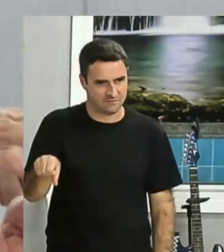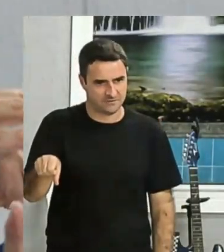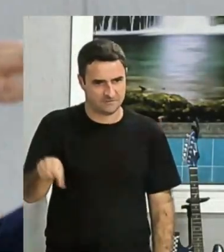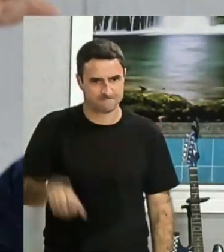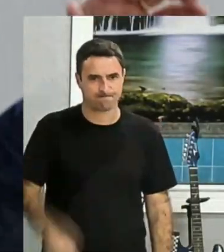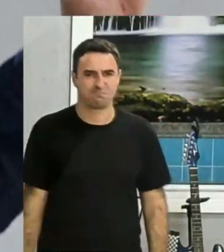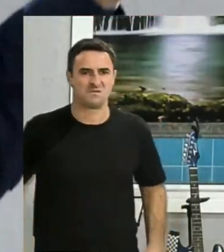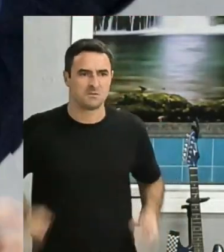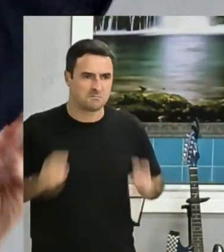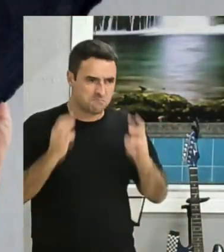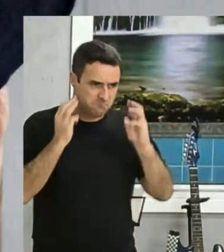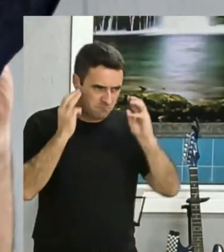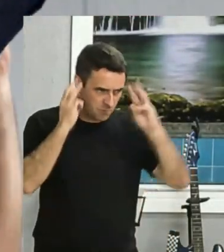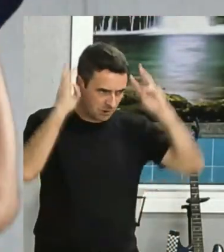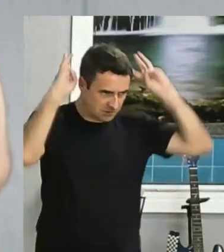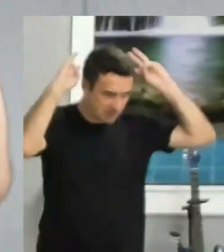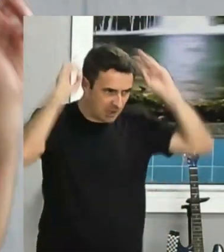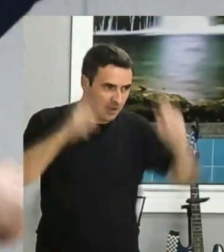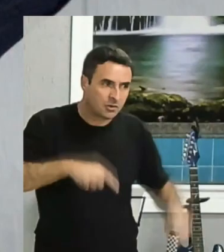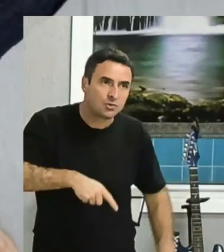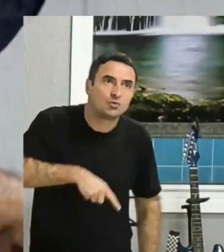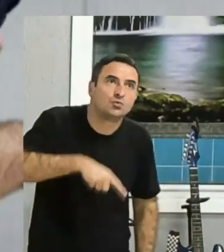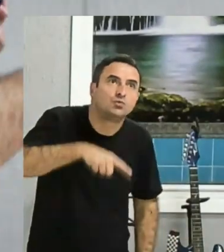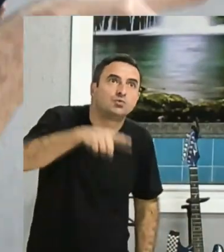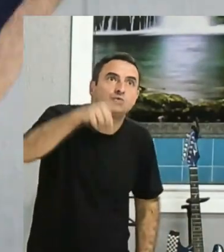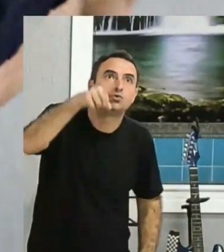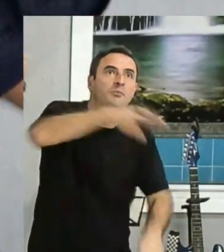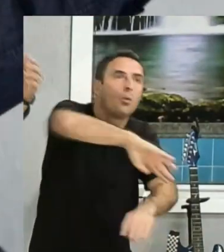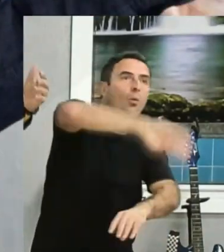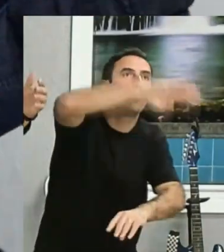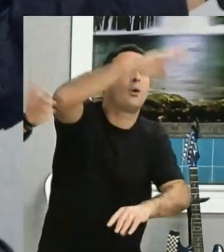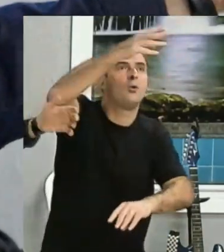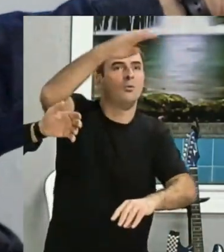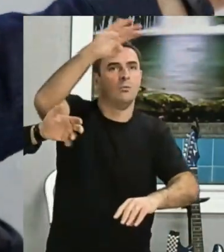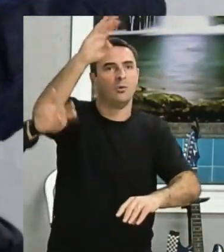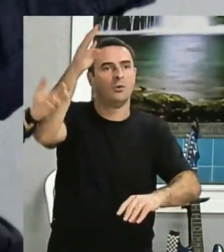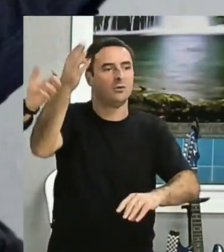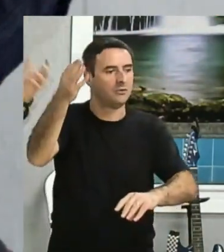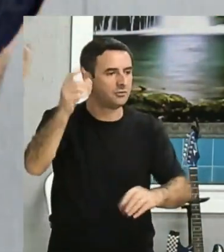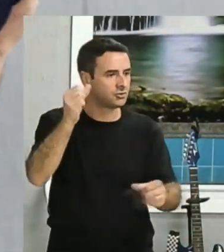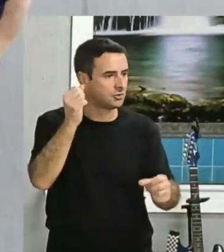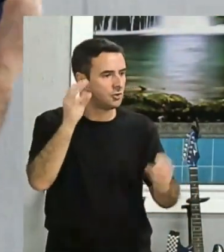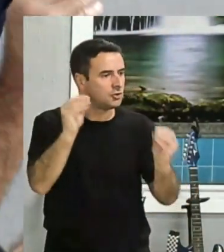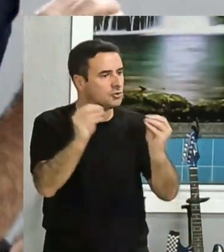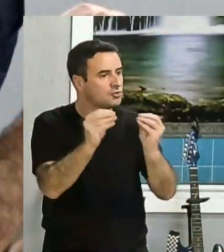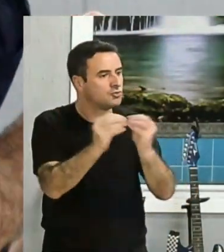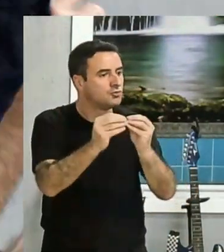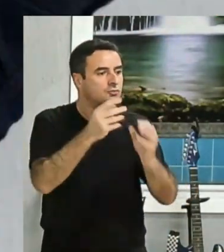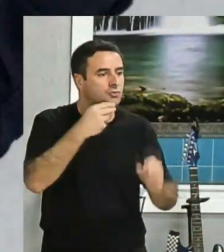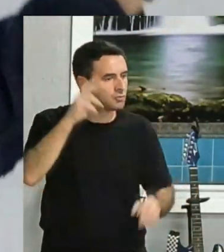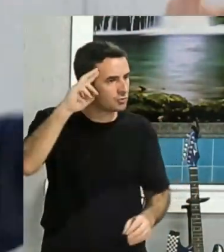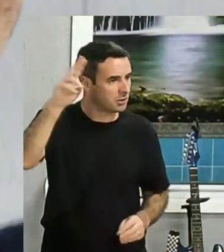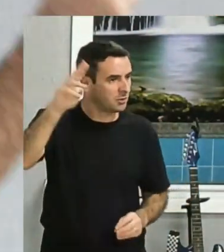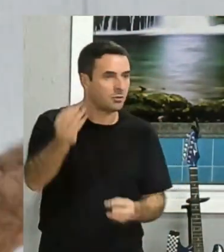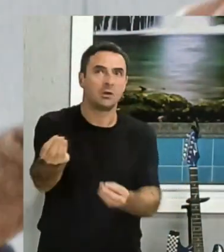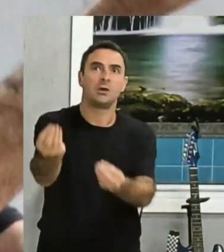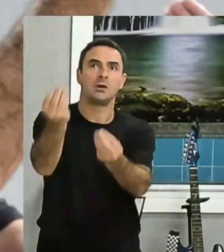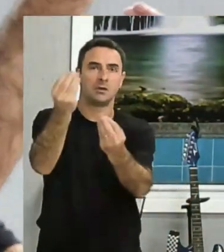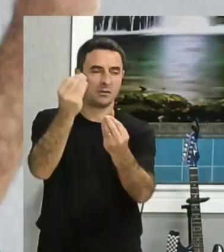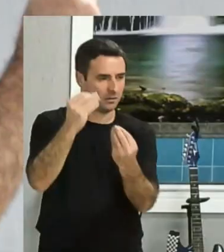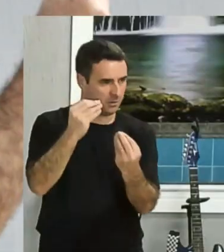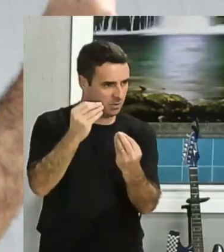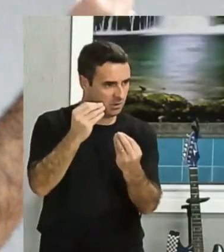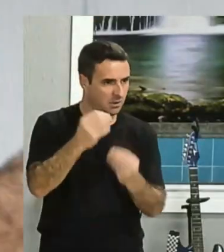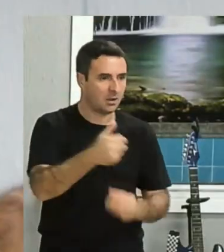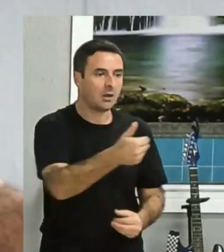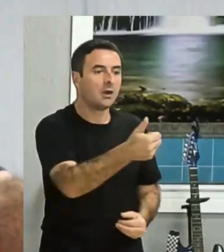quando Moisés subiu ao monte para estar com o Senhor e receber dele